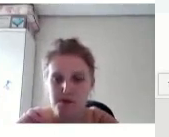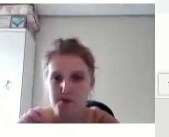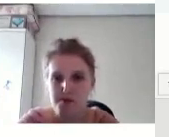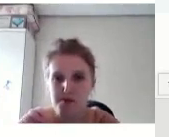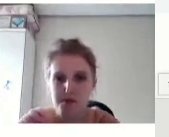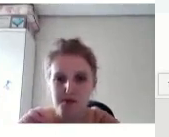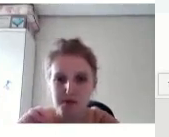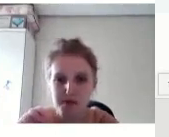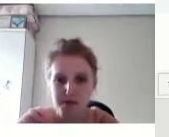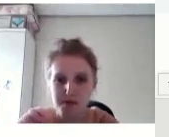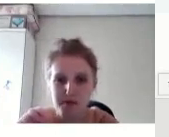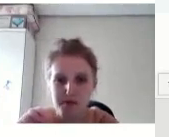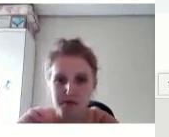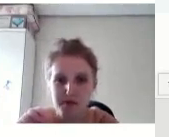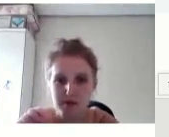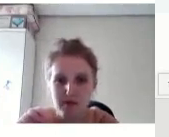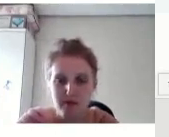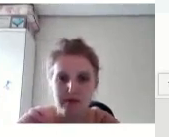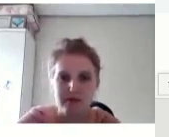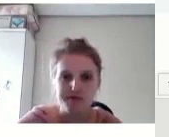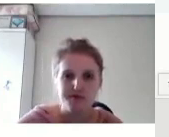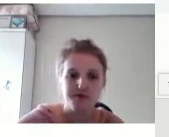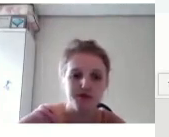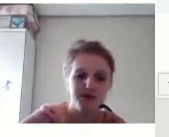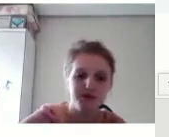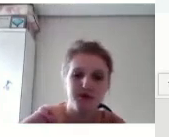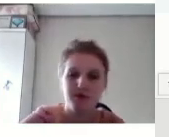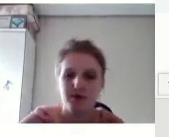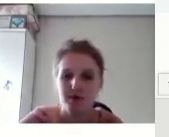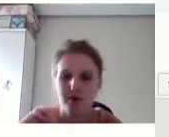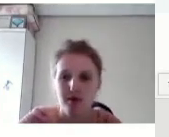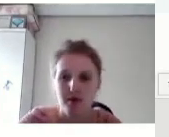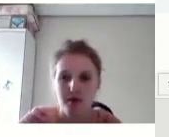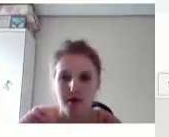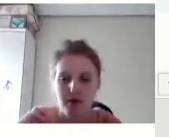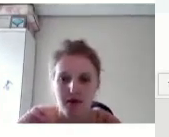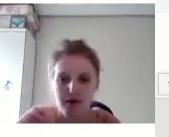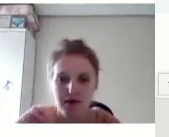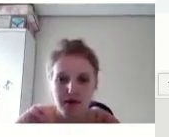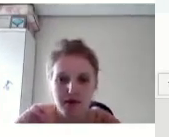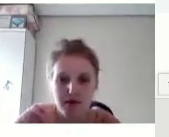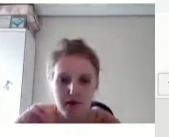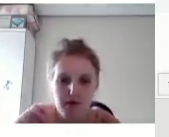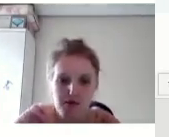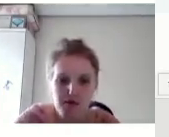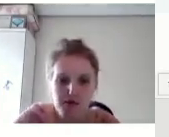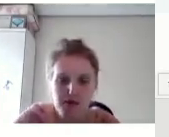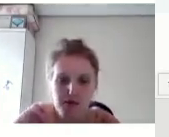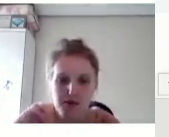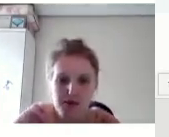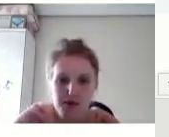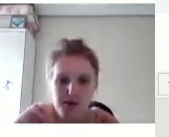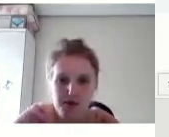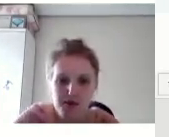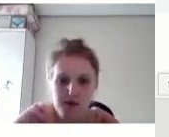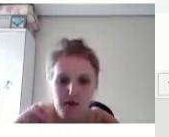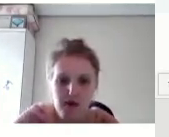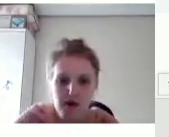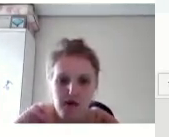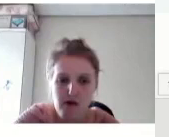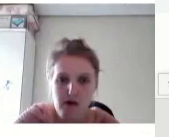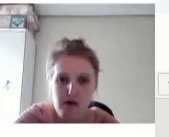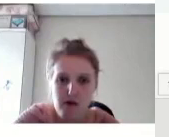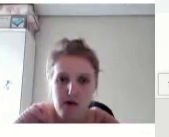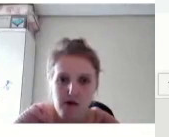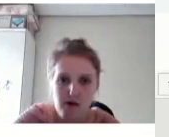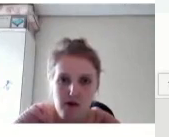partículas em mecânica quântica não relativística, né? Os observáveis, que são o A e o B clássicos, né, viram operadores, e esses